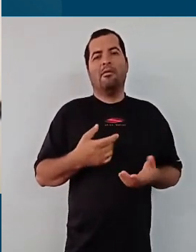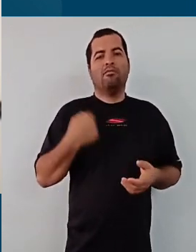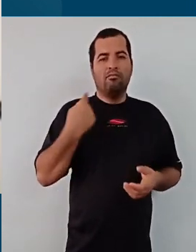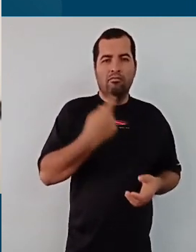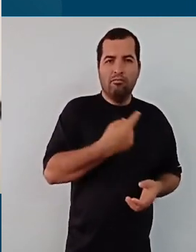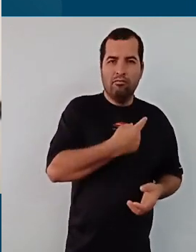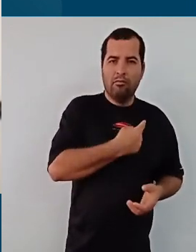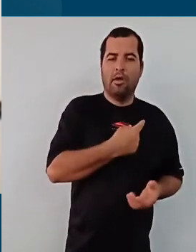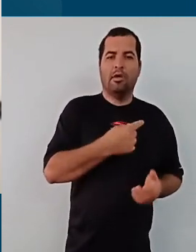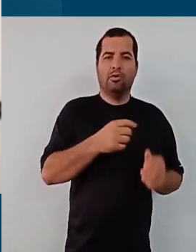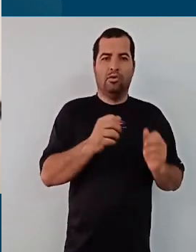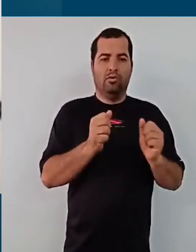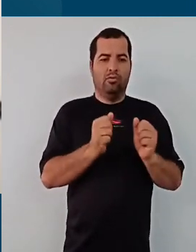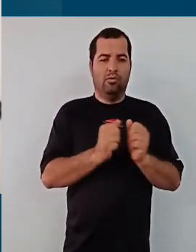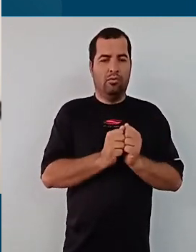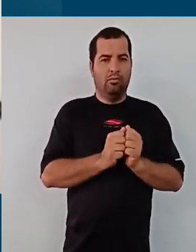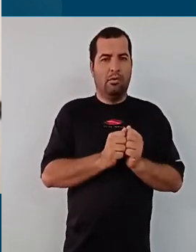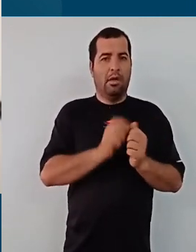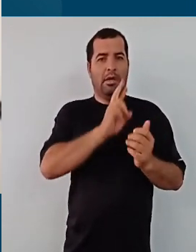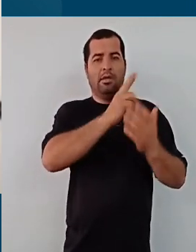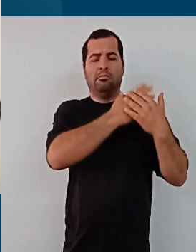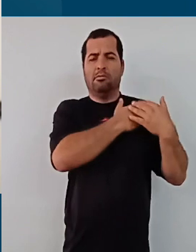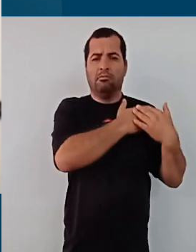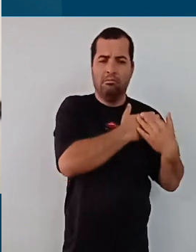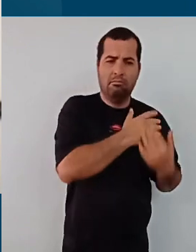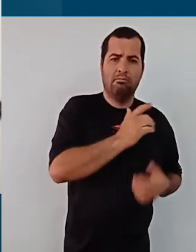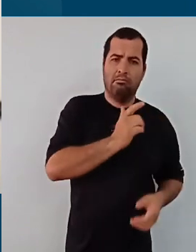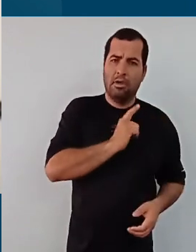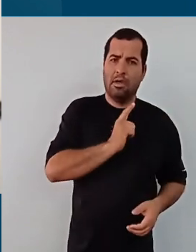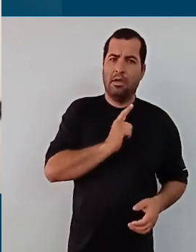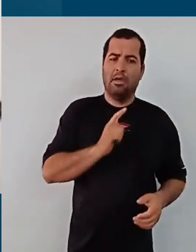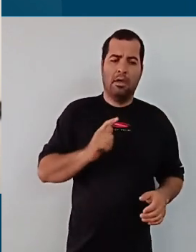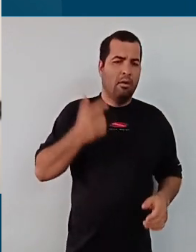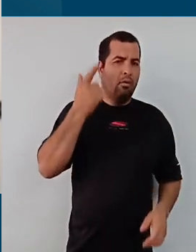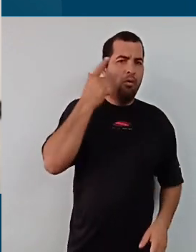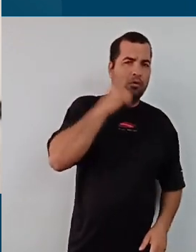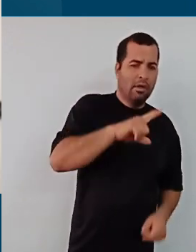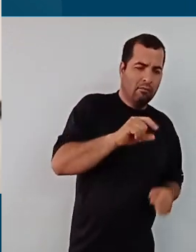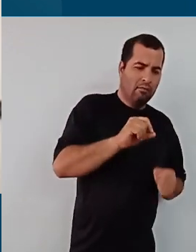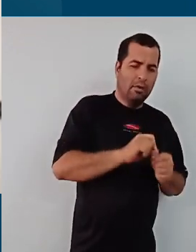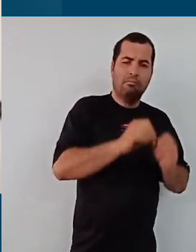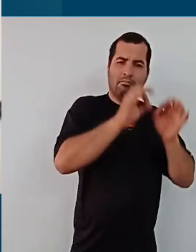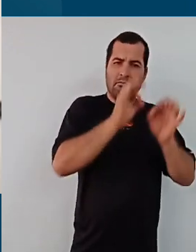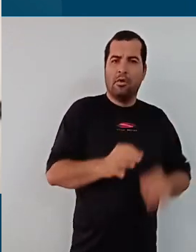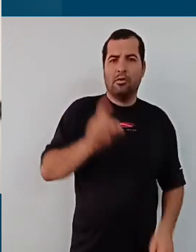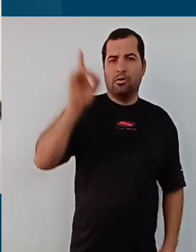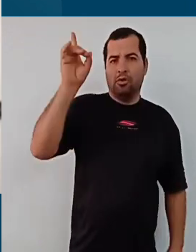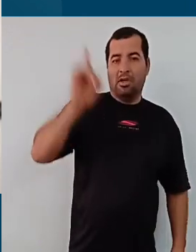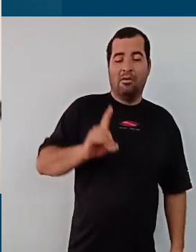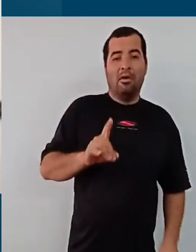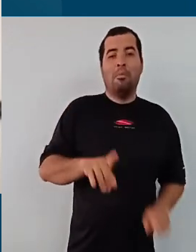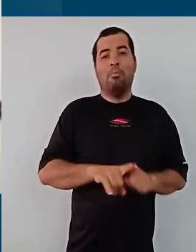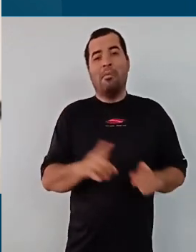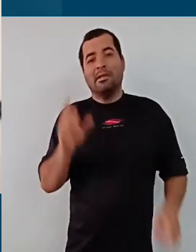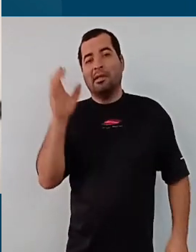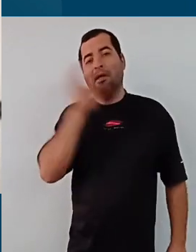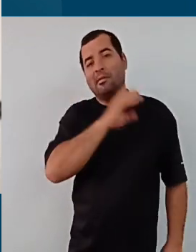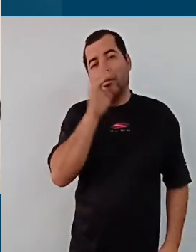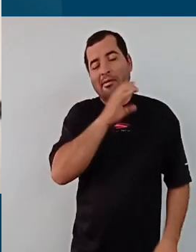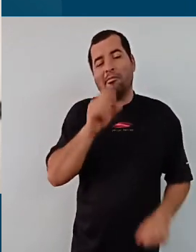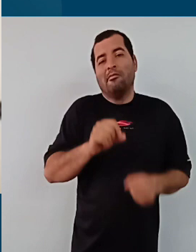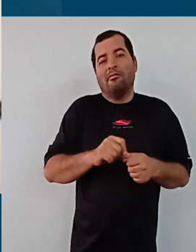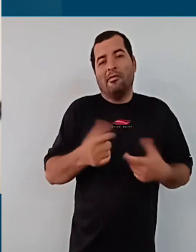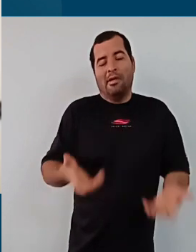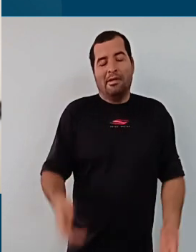comprometida, né, uma inspiração que se compromete com a realização de direitos. Ao mesmo tempo, nós temos uma situação de emergência, né,